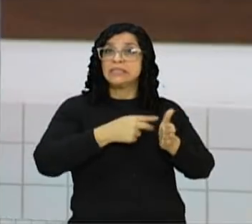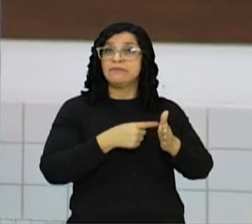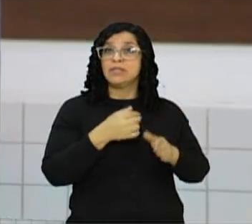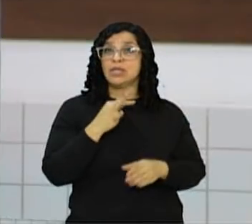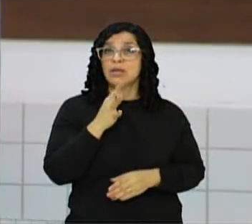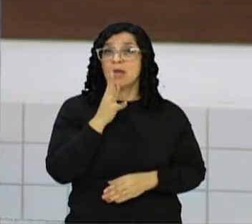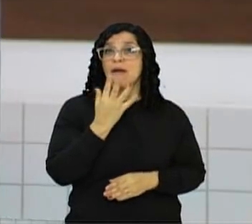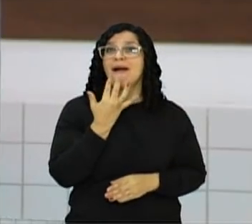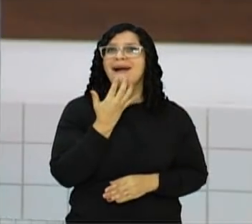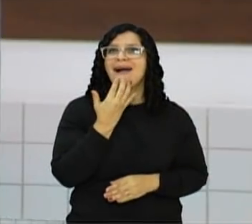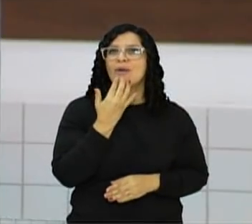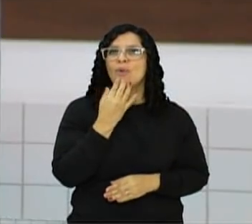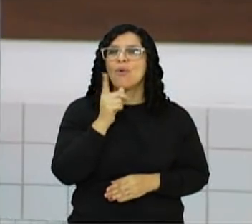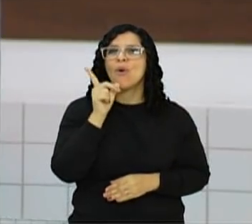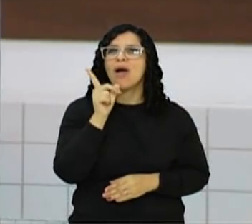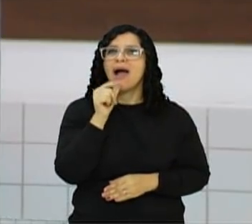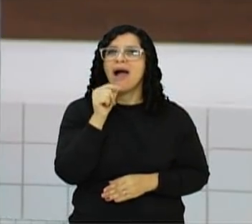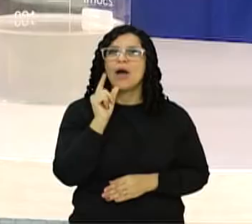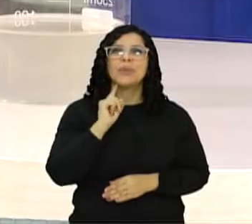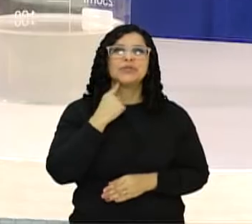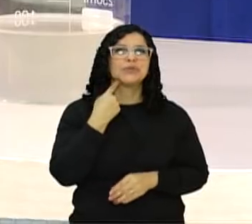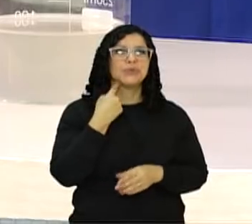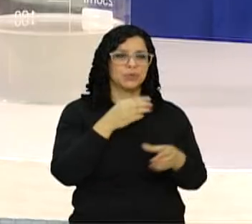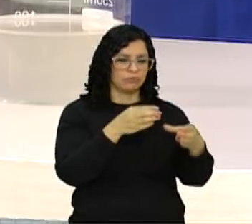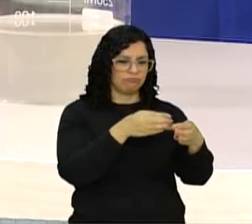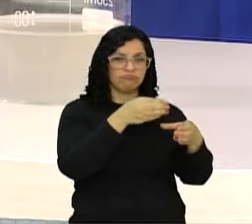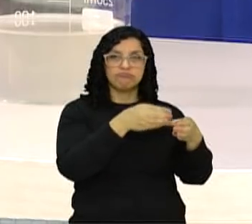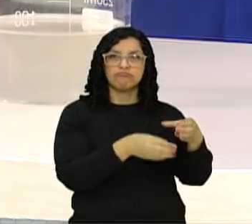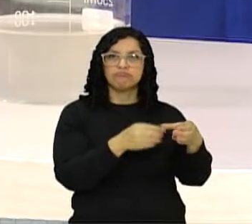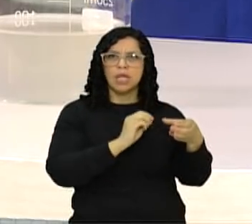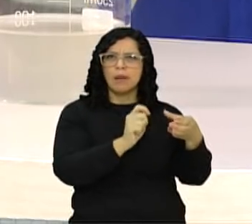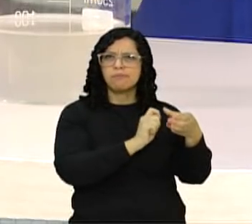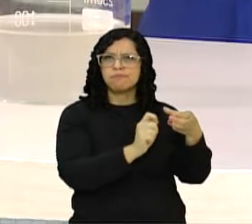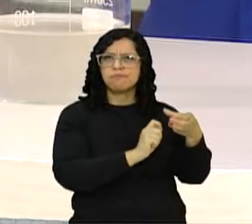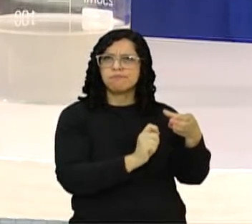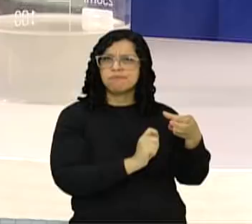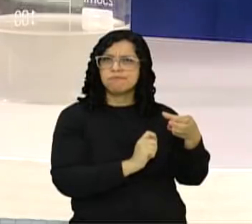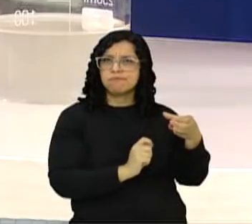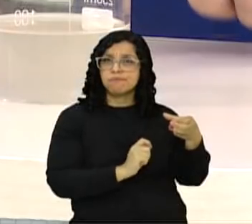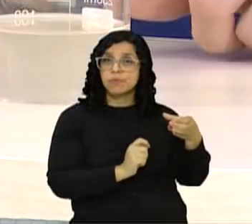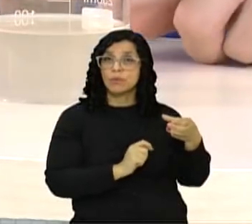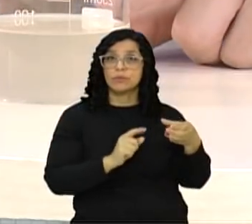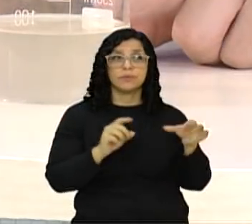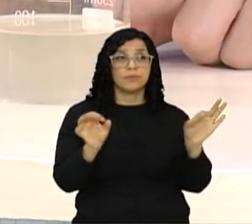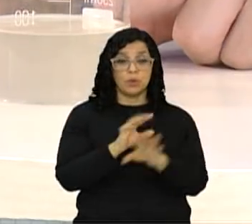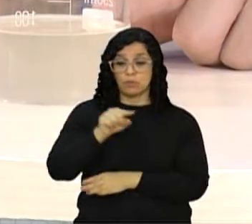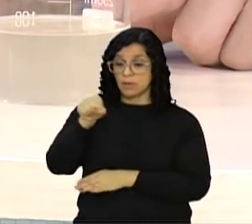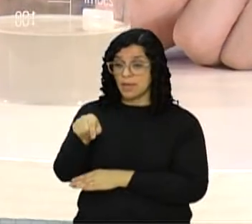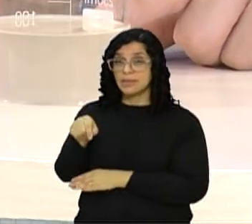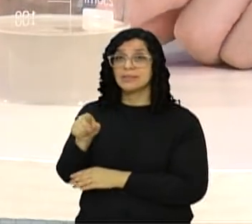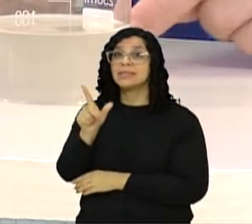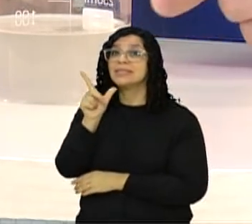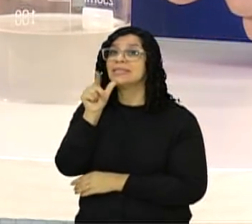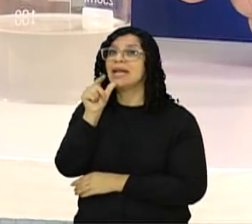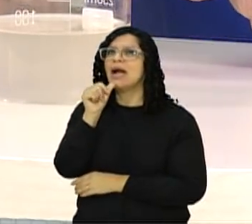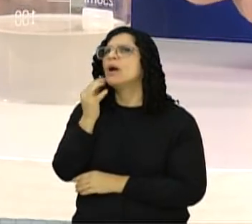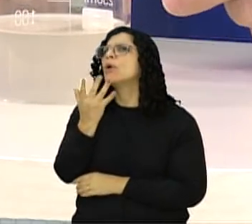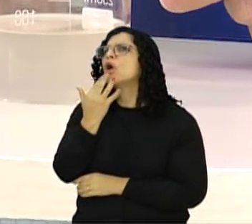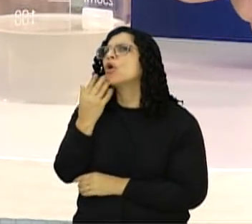coloração original da água, antes de passar pelo processo de filtragem. E o copinho depois,